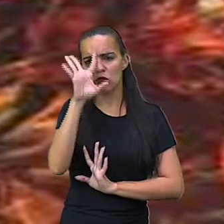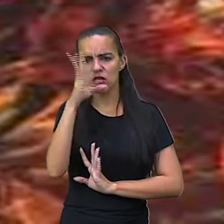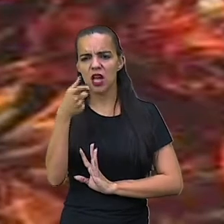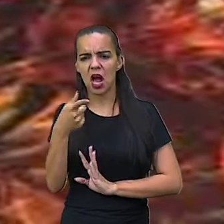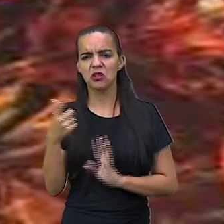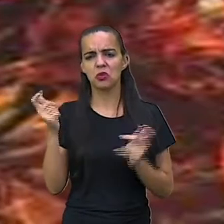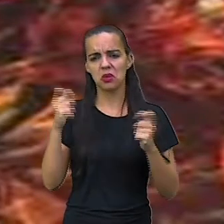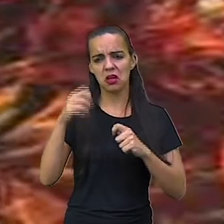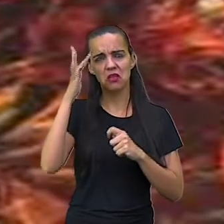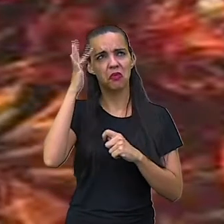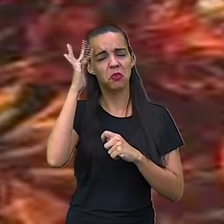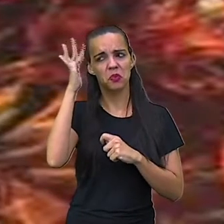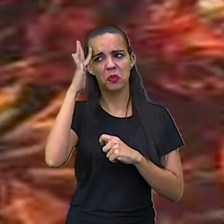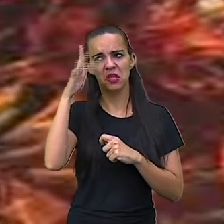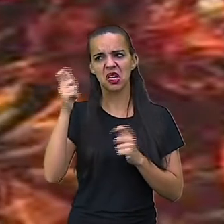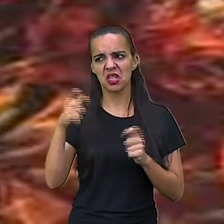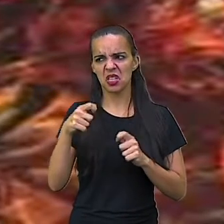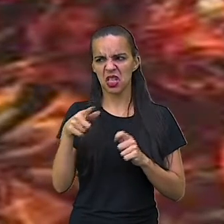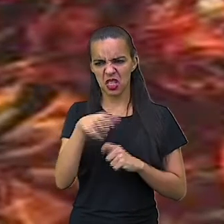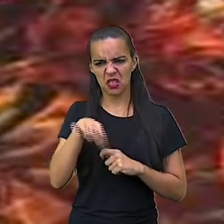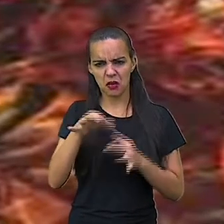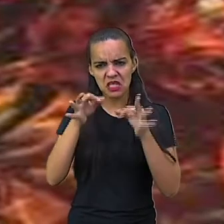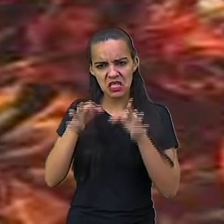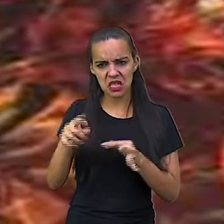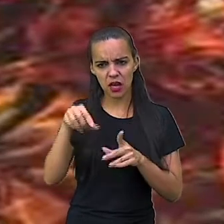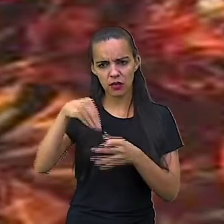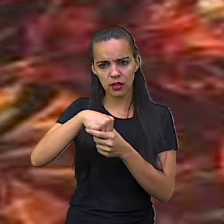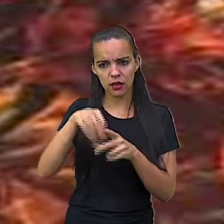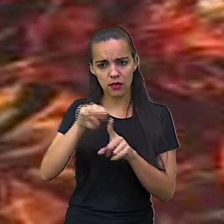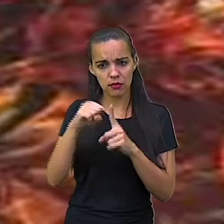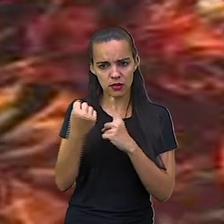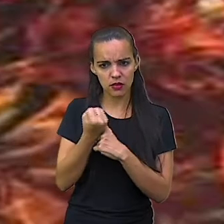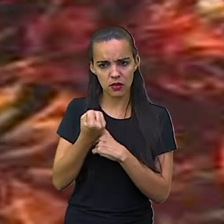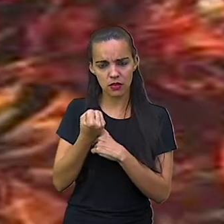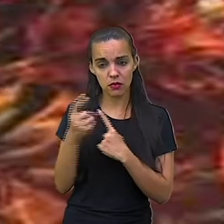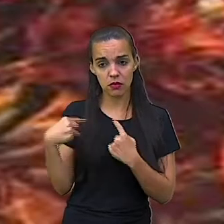de pensamento vigoraria na sua sociedade?